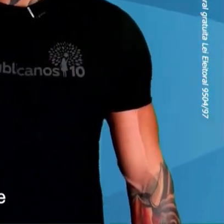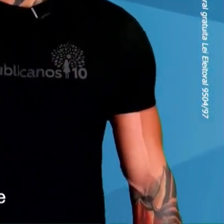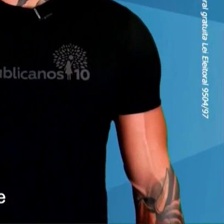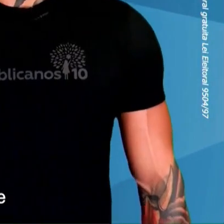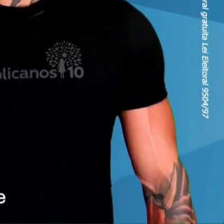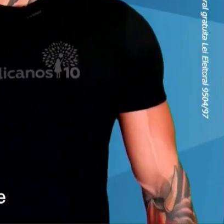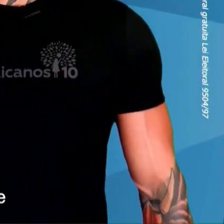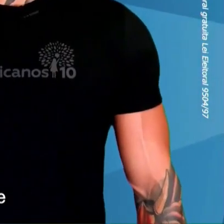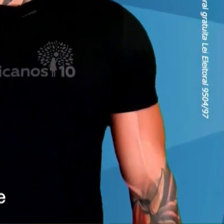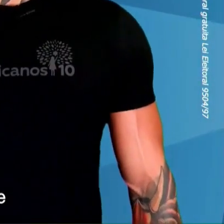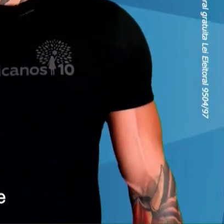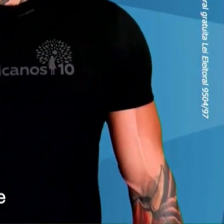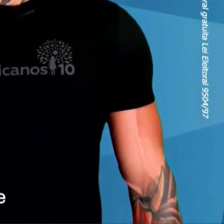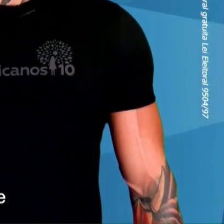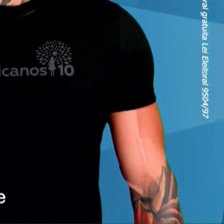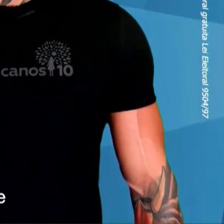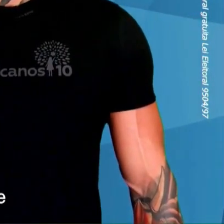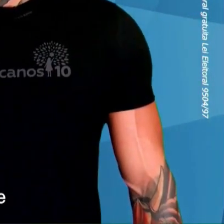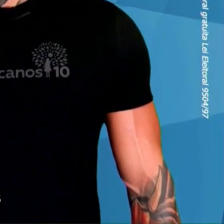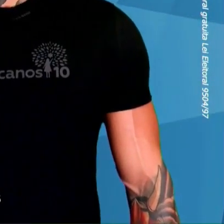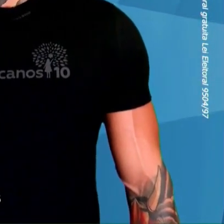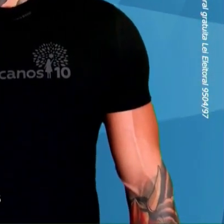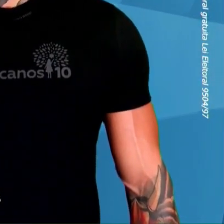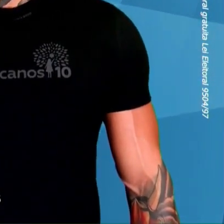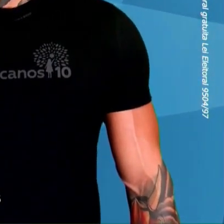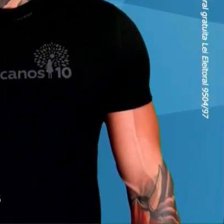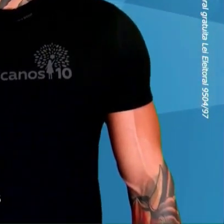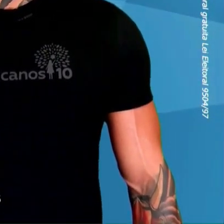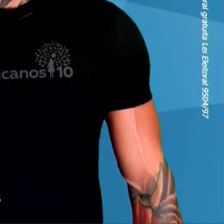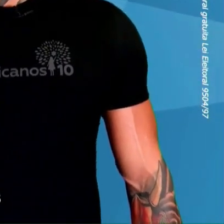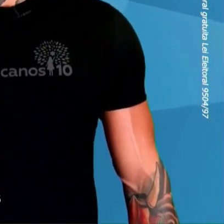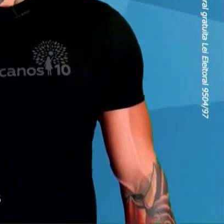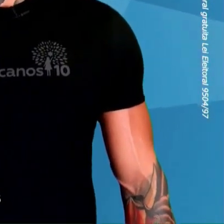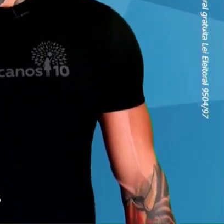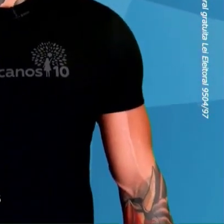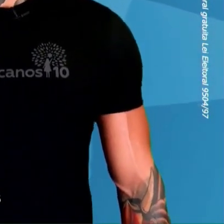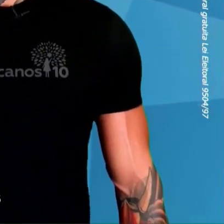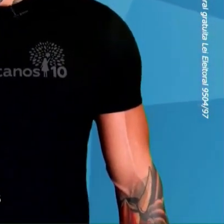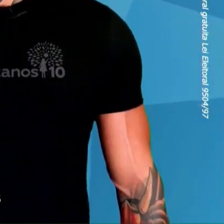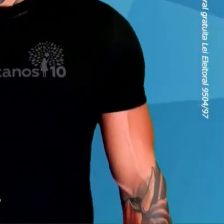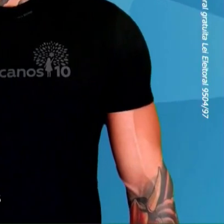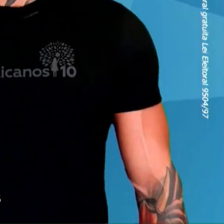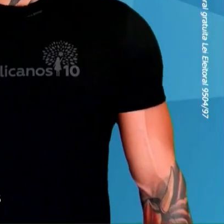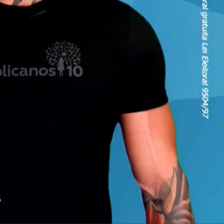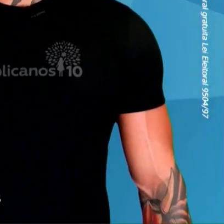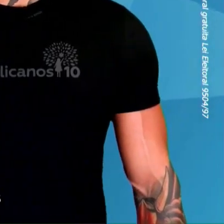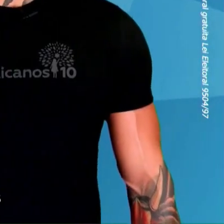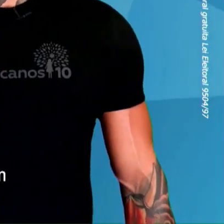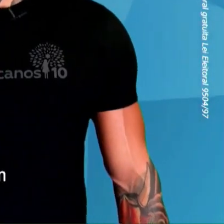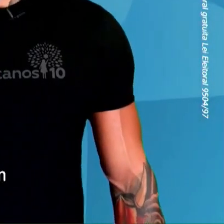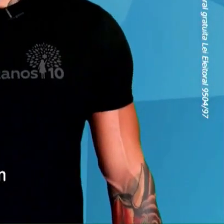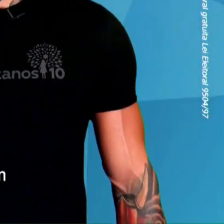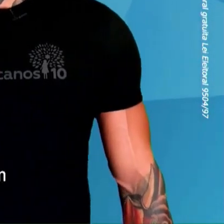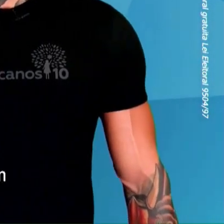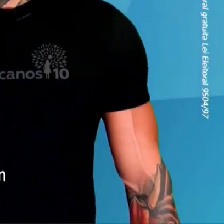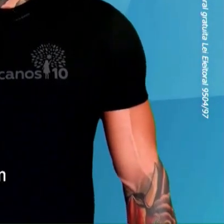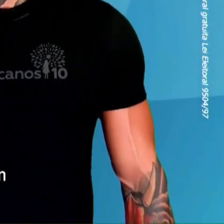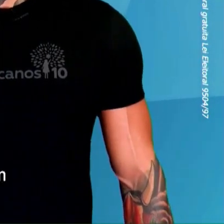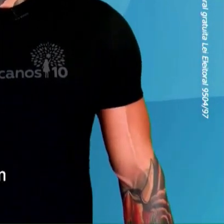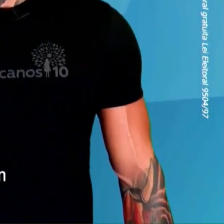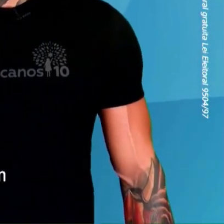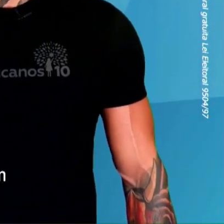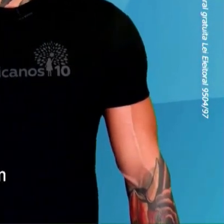a sua também. Vou lutar para a inclusão do esporte nas escolas públicas. Os autistas, idosos e as pessoas com